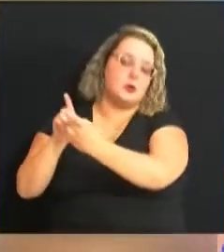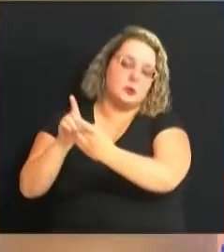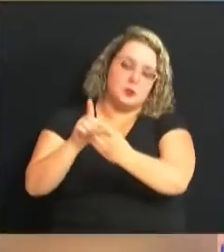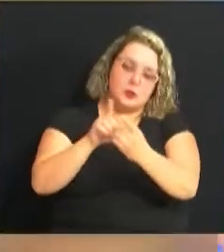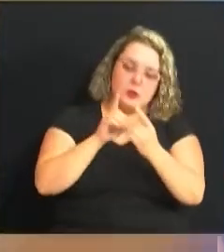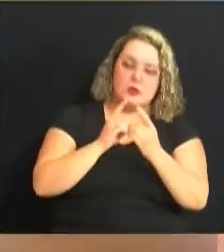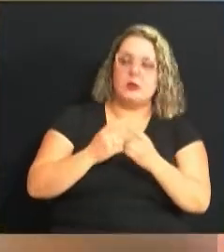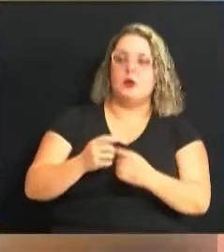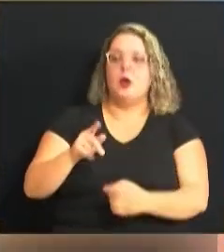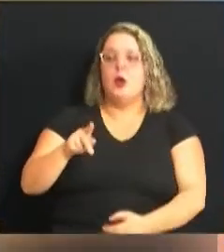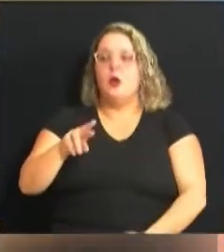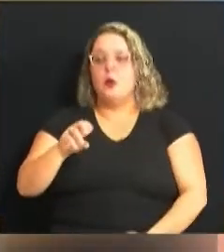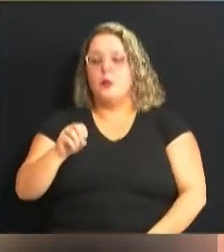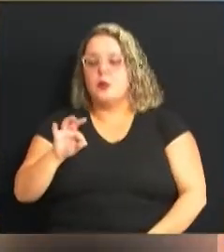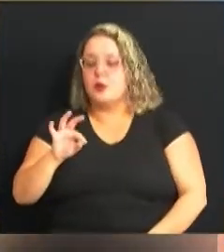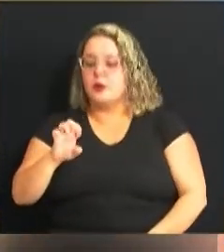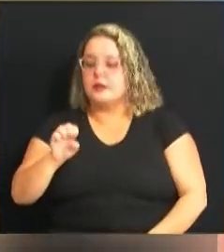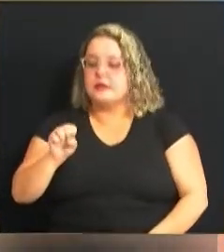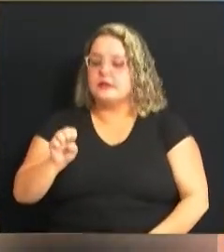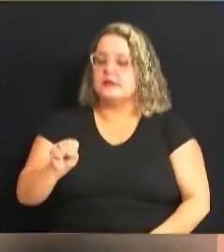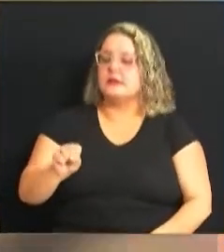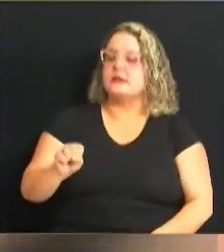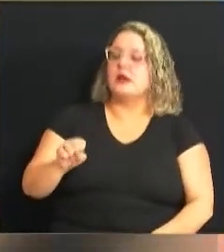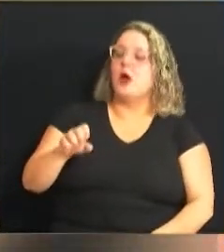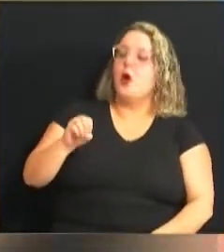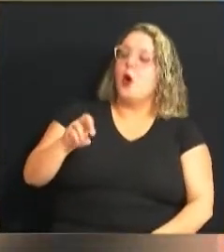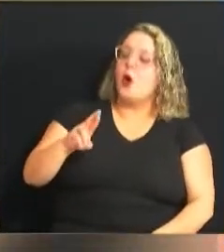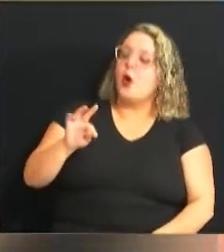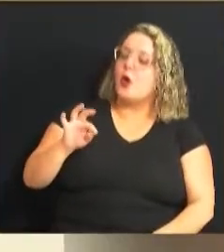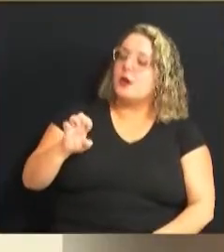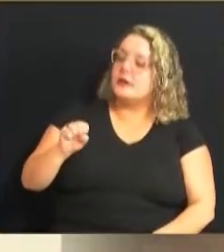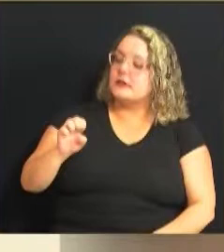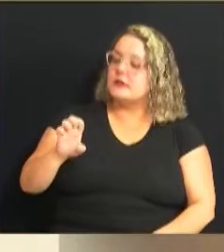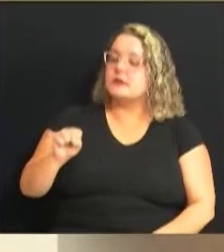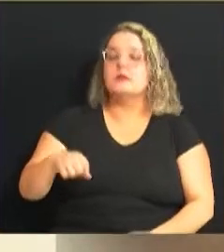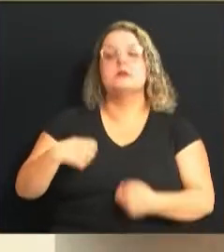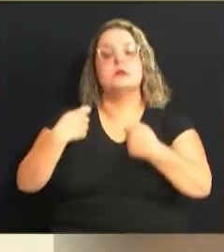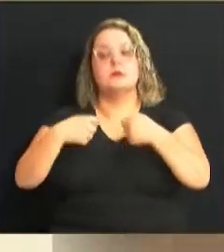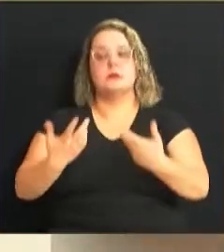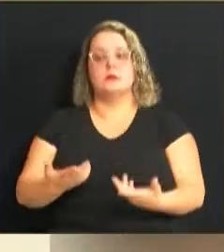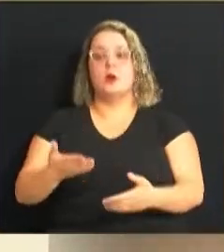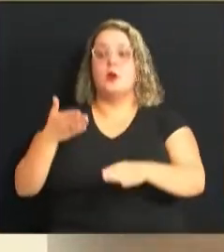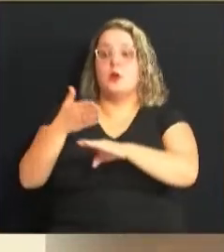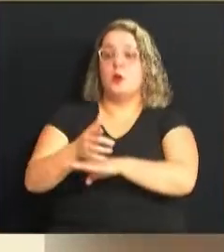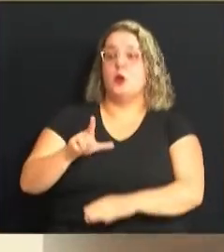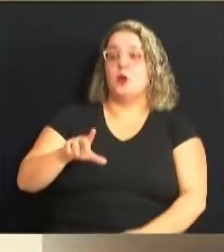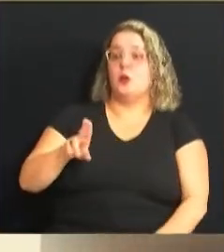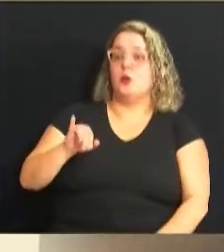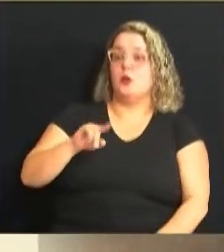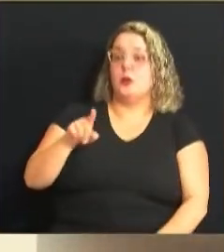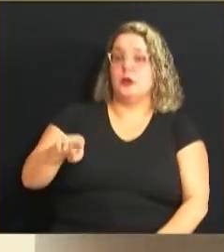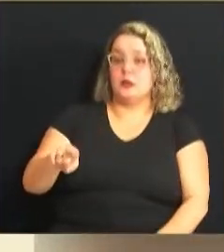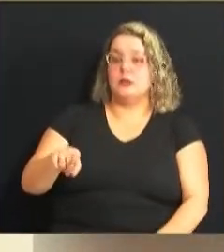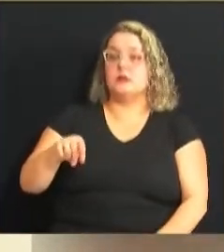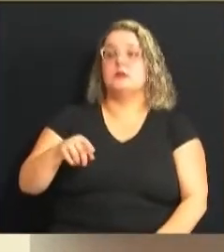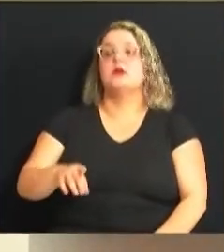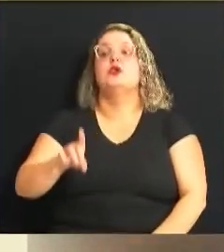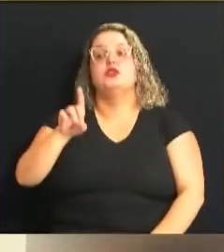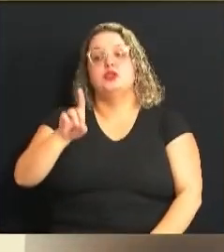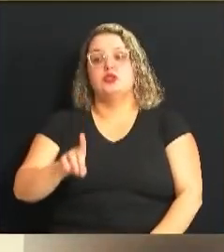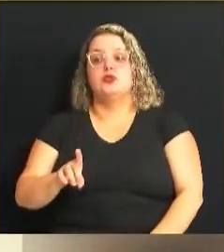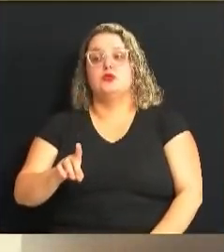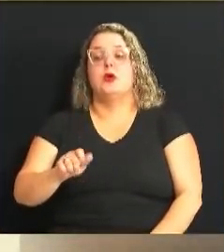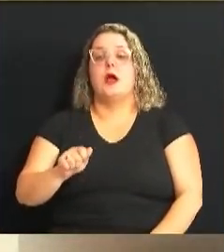tecnologias assistivas, próteses, órteses que eles necessitam. Um dos participantes da reunião, Luiz Marighetti,